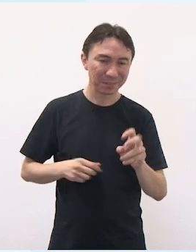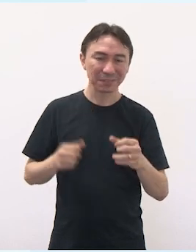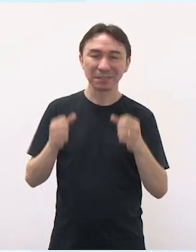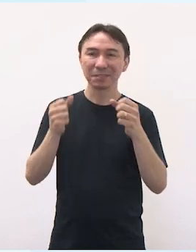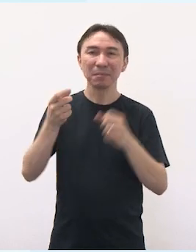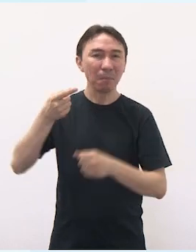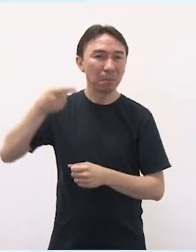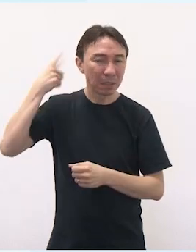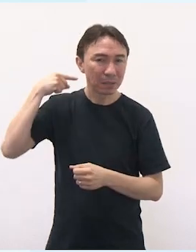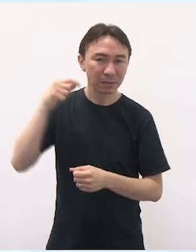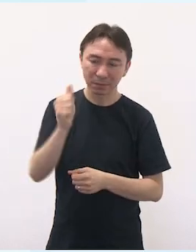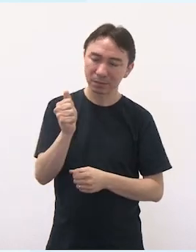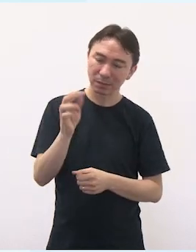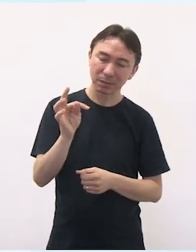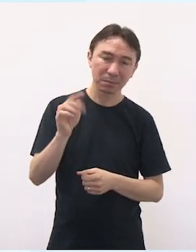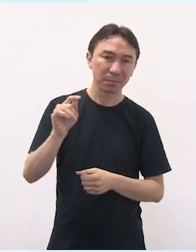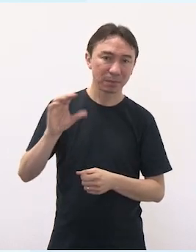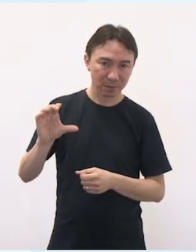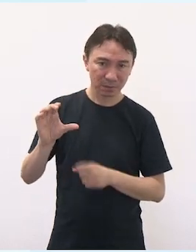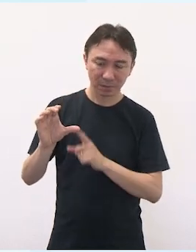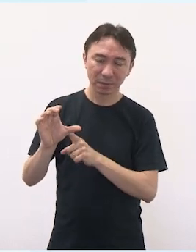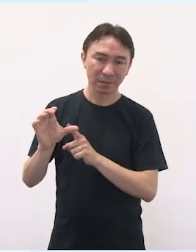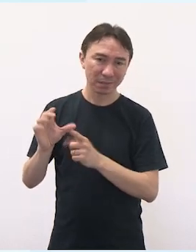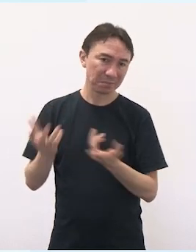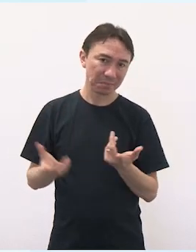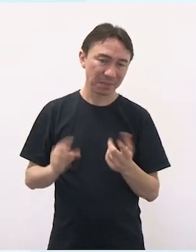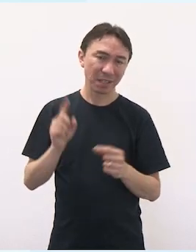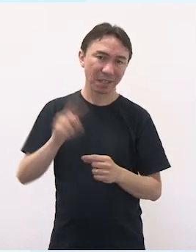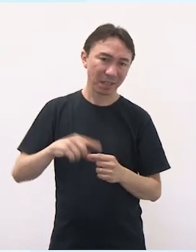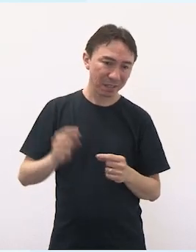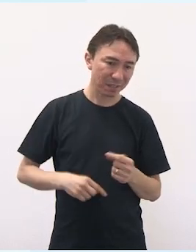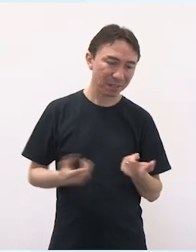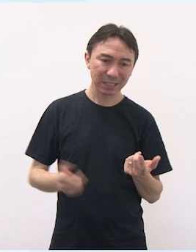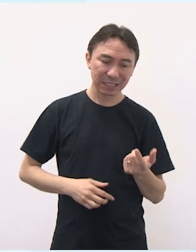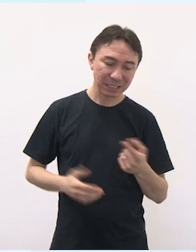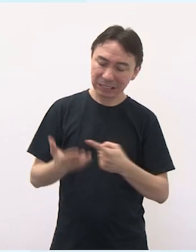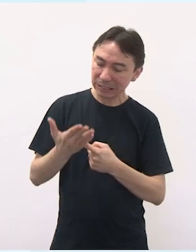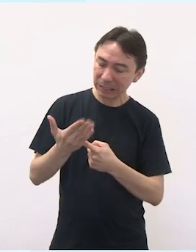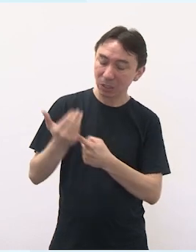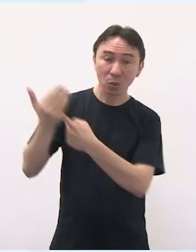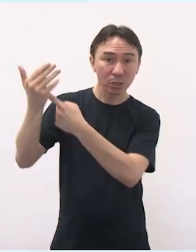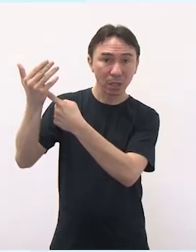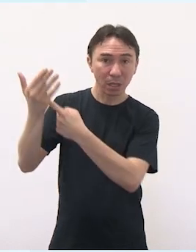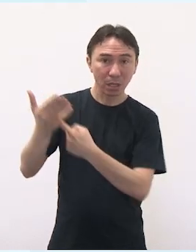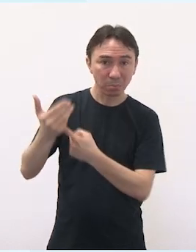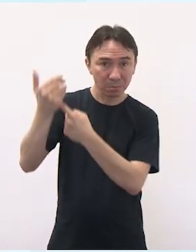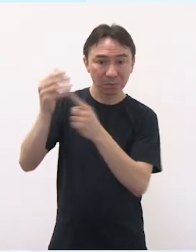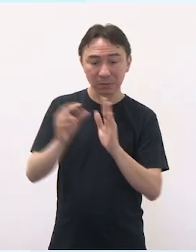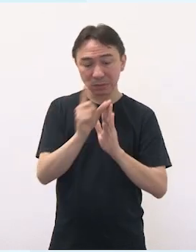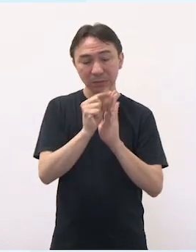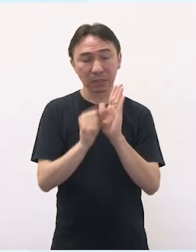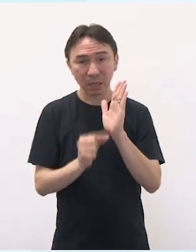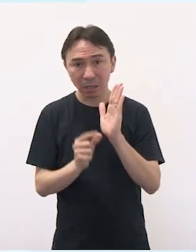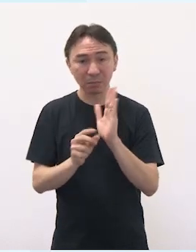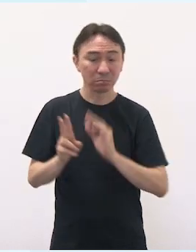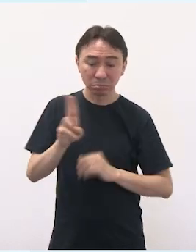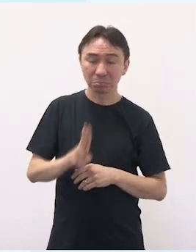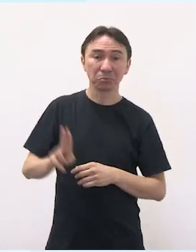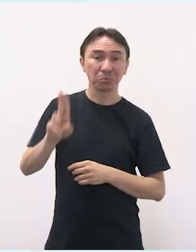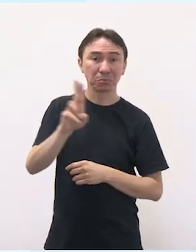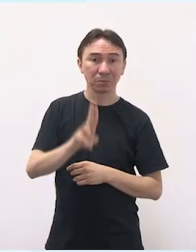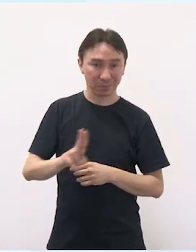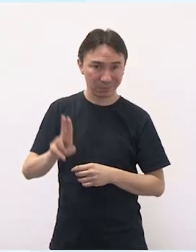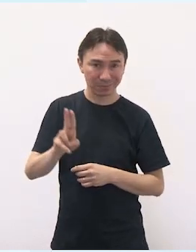uso das tecnologias digitais. Então, em coerência com isso, né, a gente pensou de que forma também